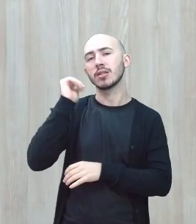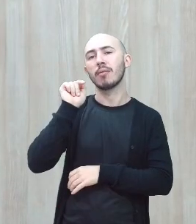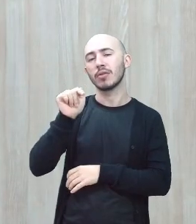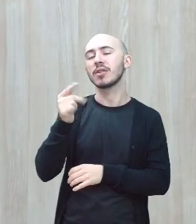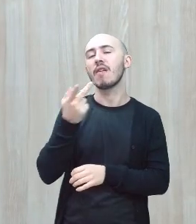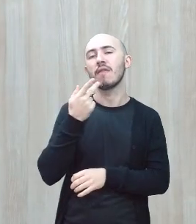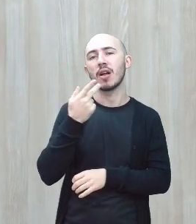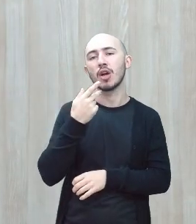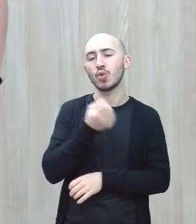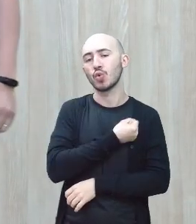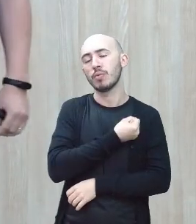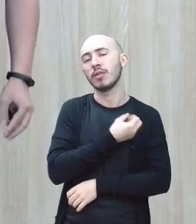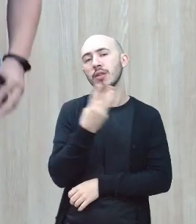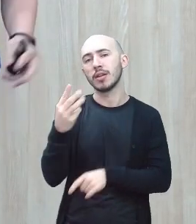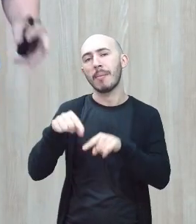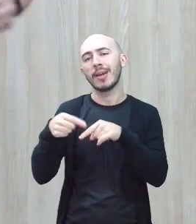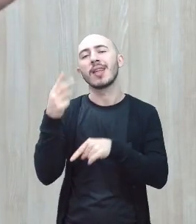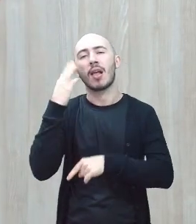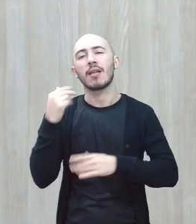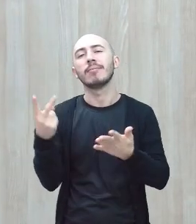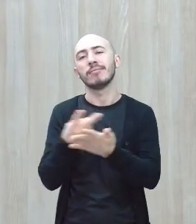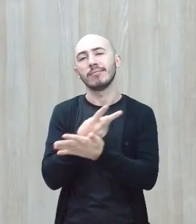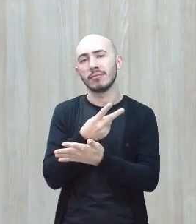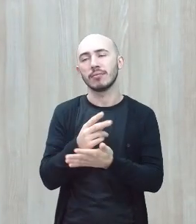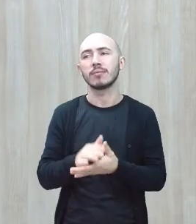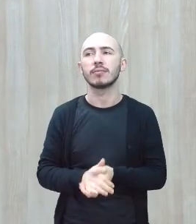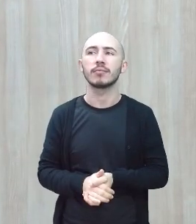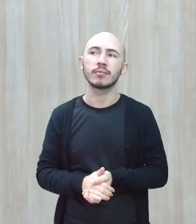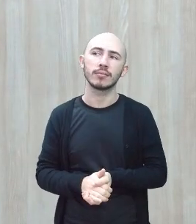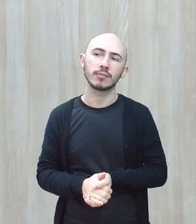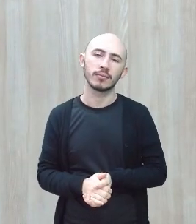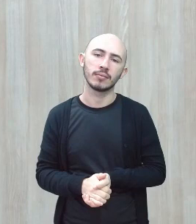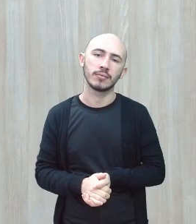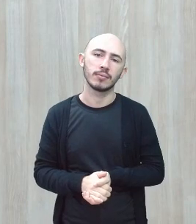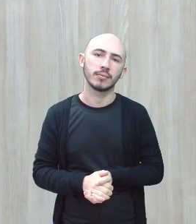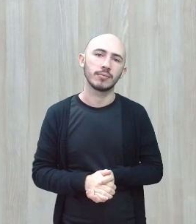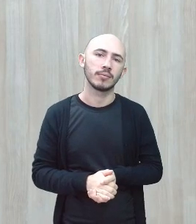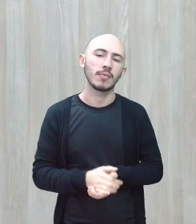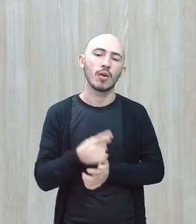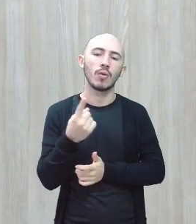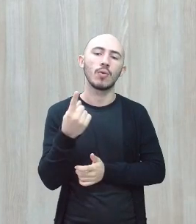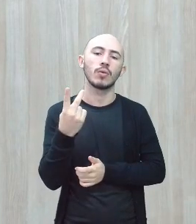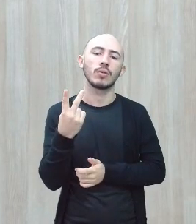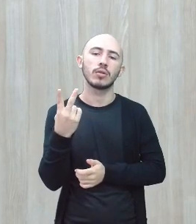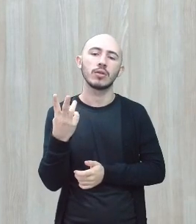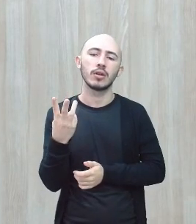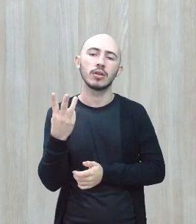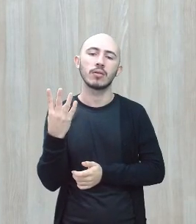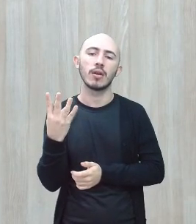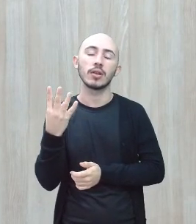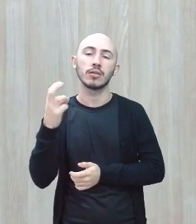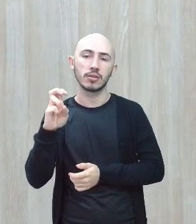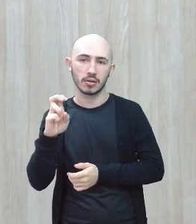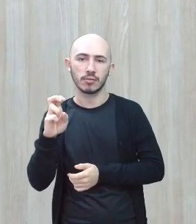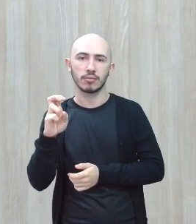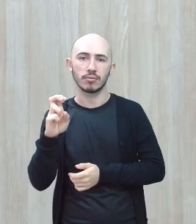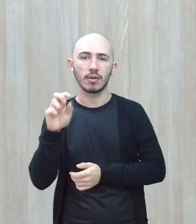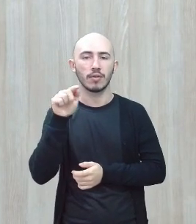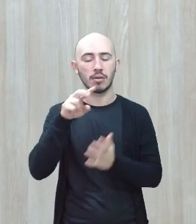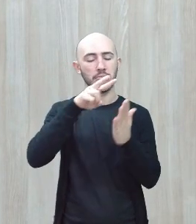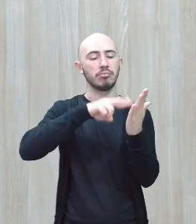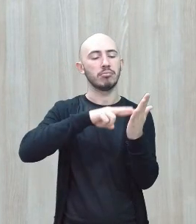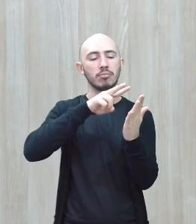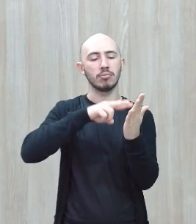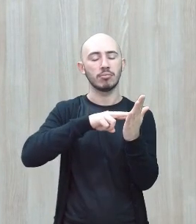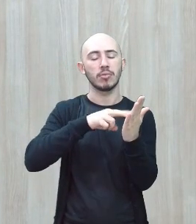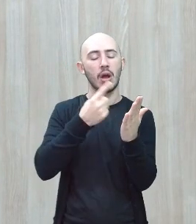errado. E na proporção é o seguinte, vamos lá, fazer a leitura. 1, 2, 3, 4, 5. Então, você está lendo lá.